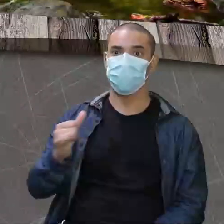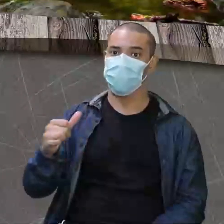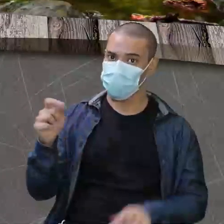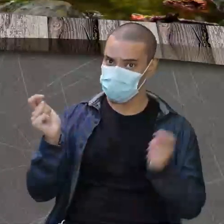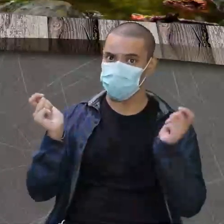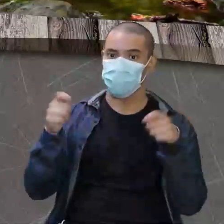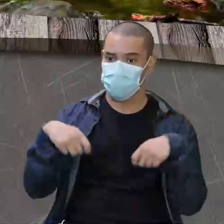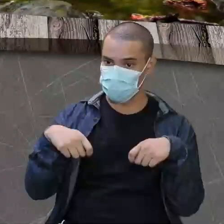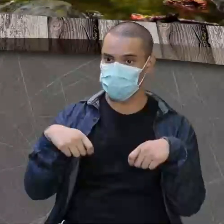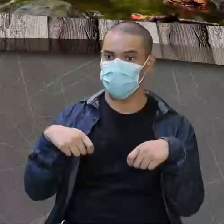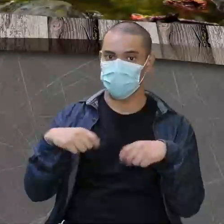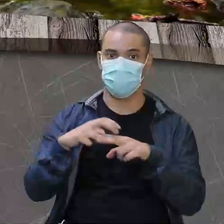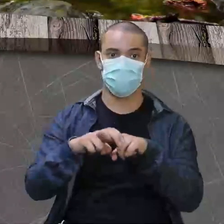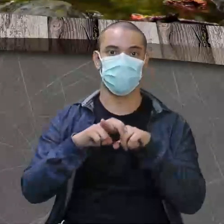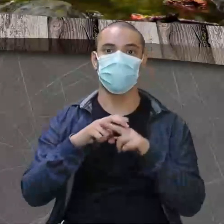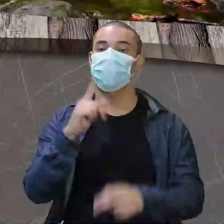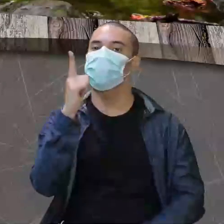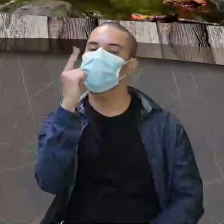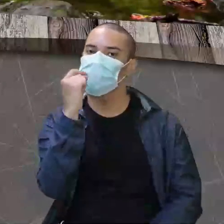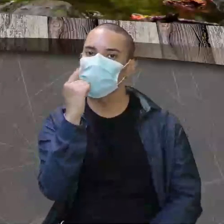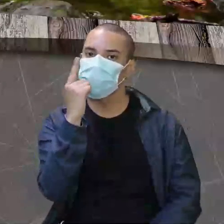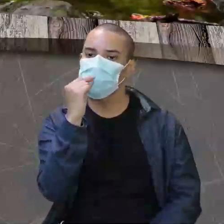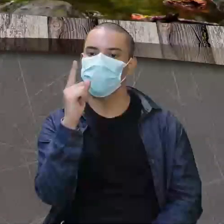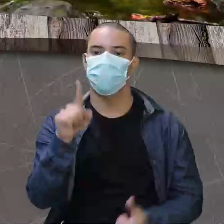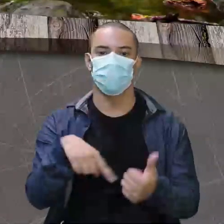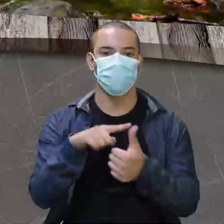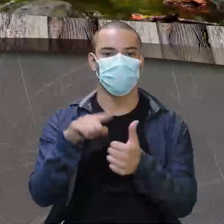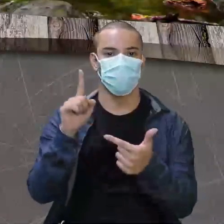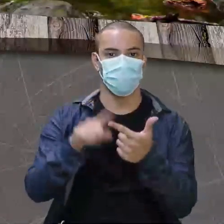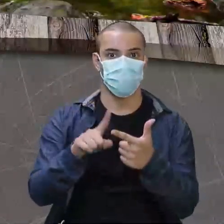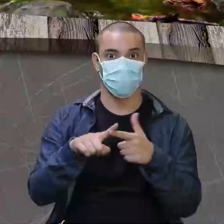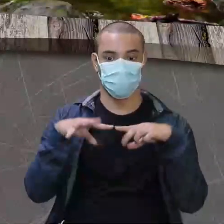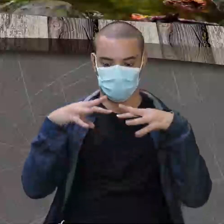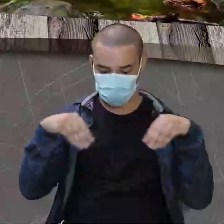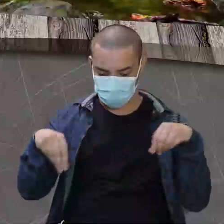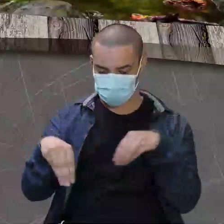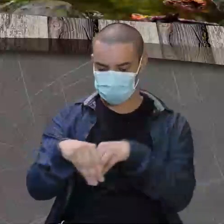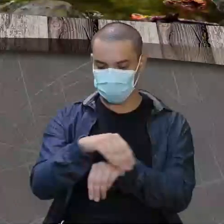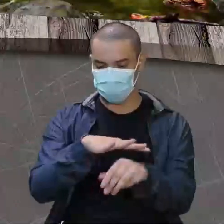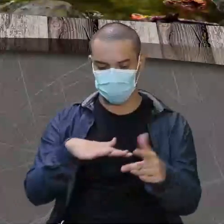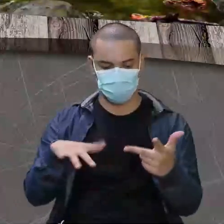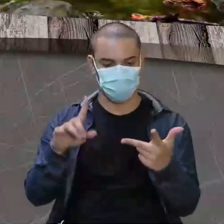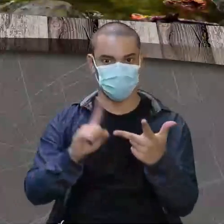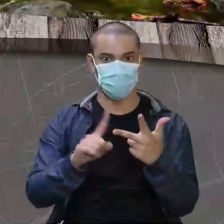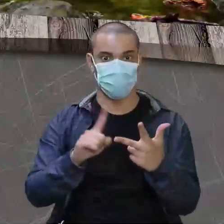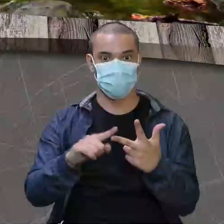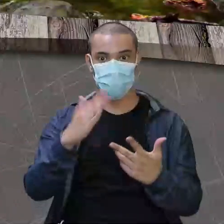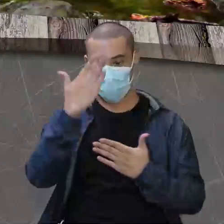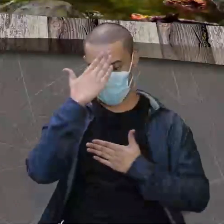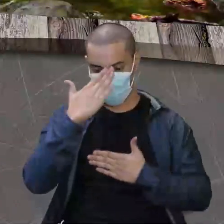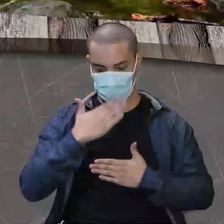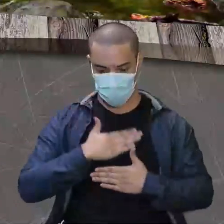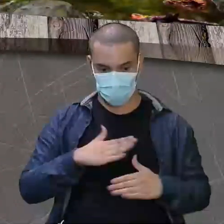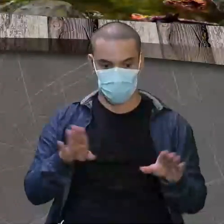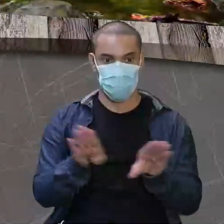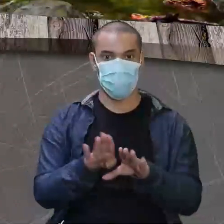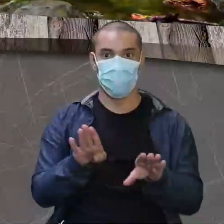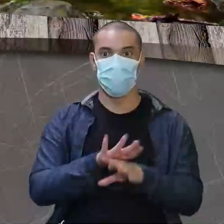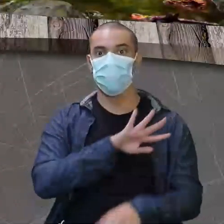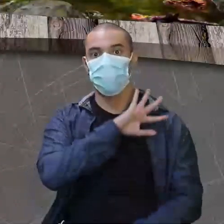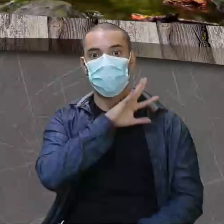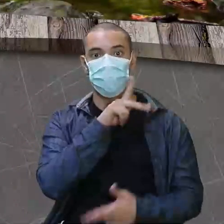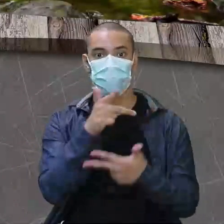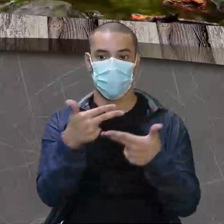ambiente. Então, a água, o solo, os corpos dos